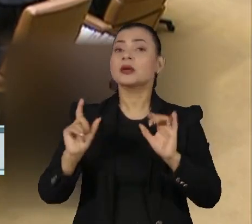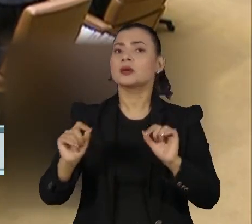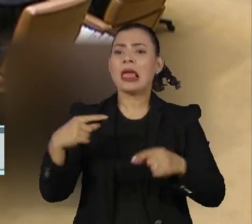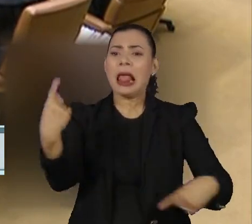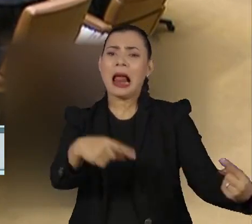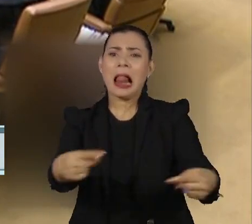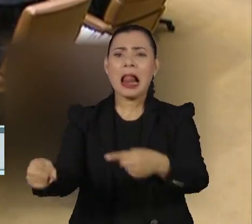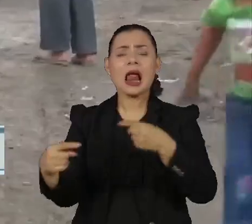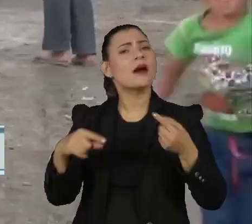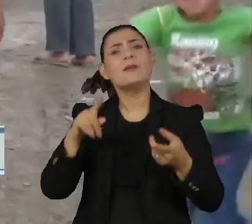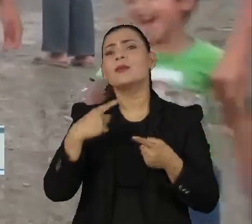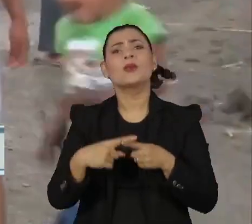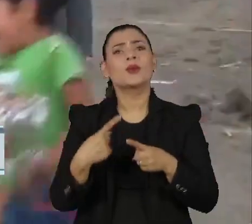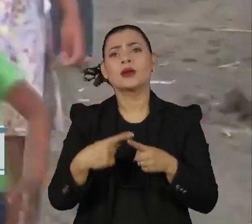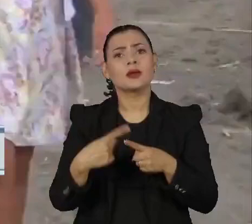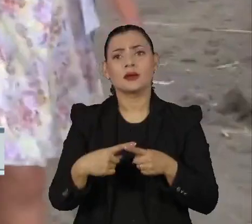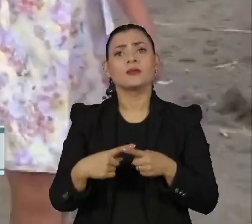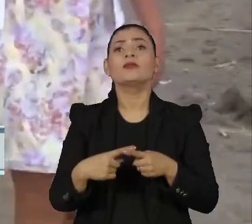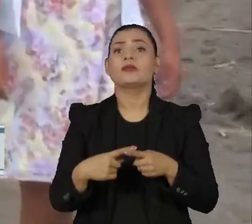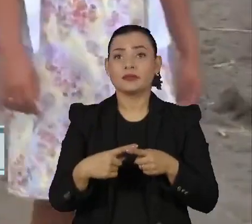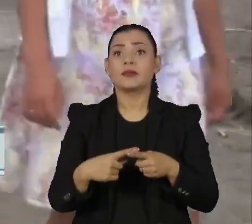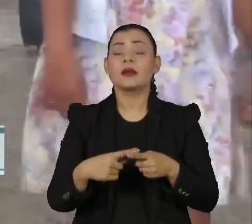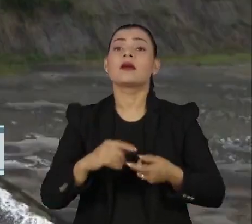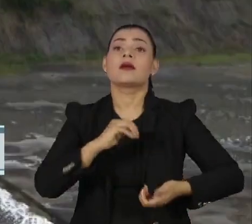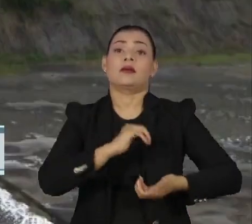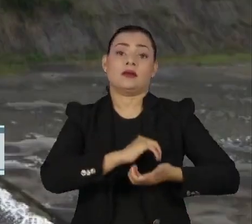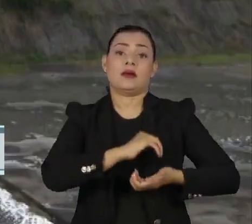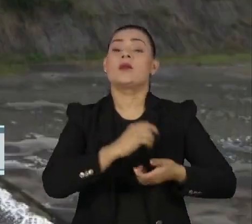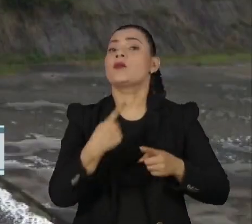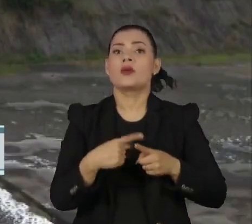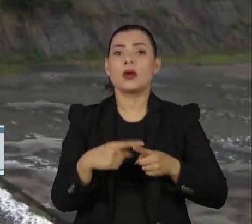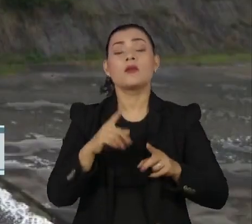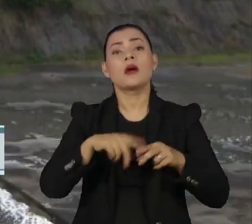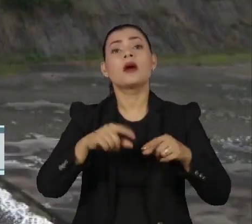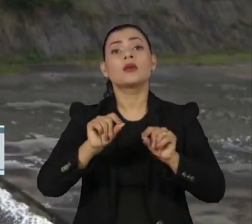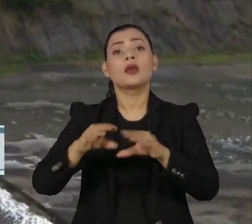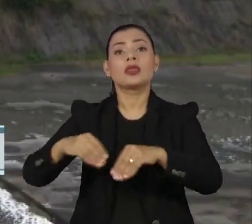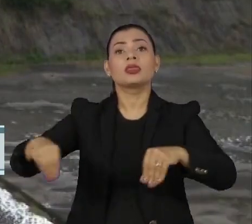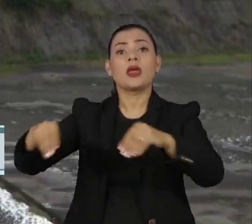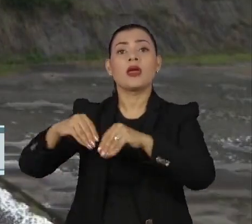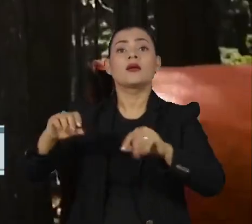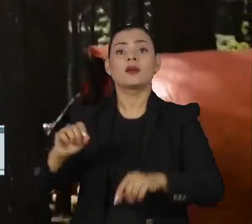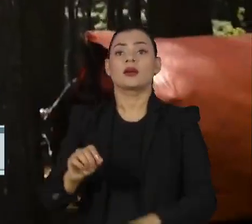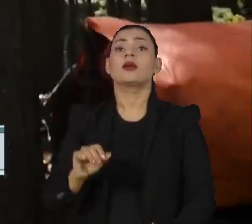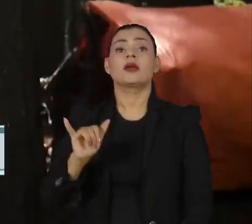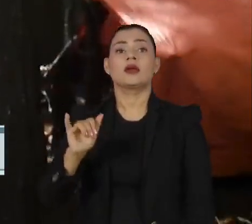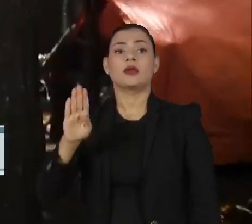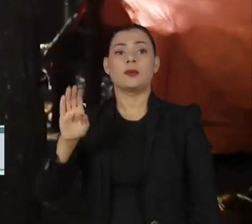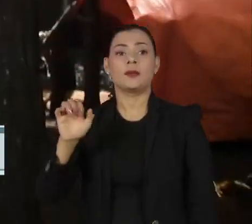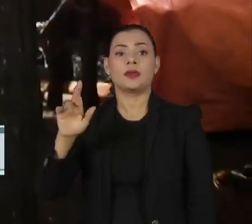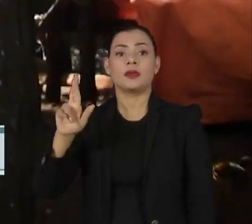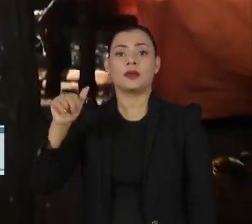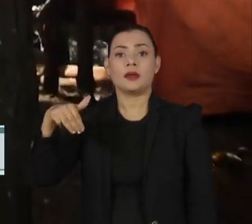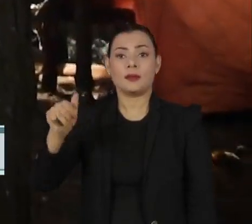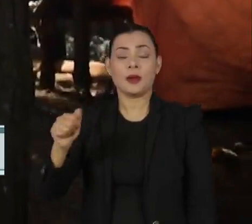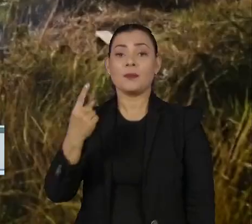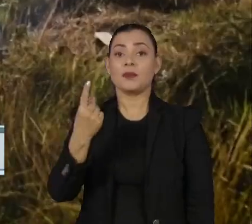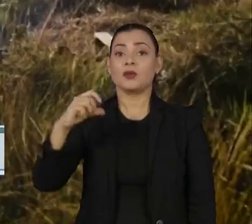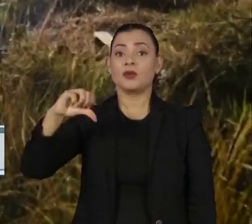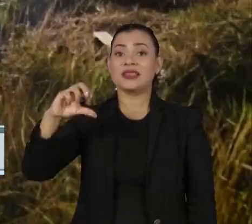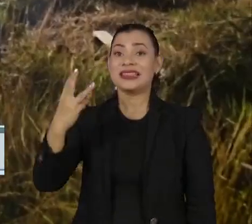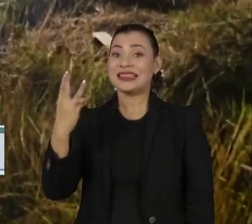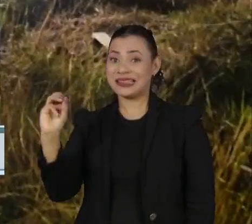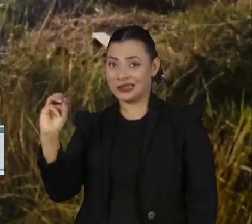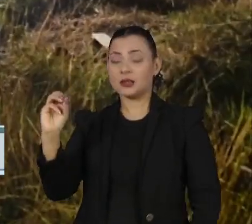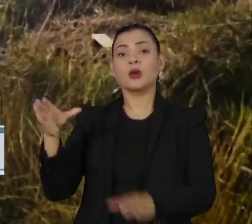a discussão no Supremo trata da disputa pela posse da terra indígena Ibirama. Em 1930, um